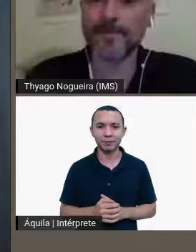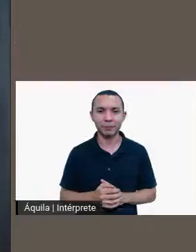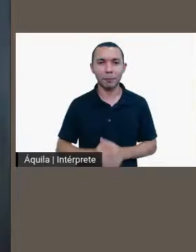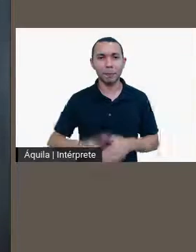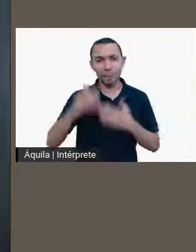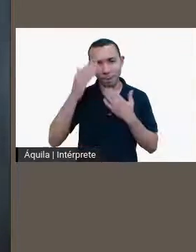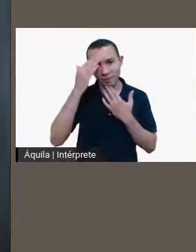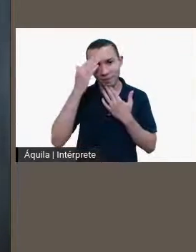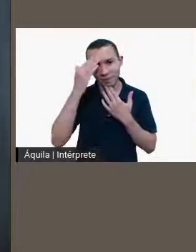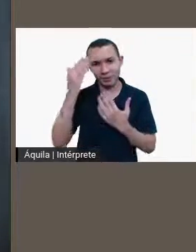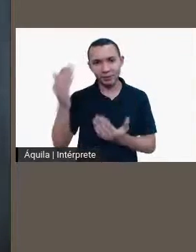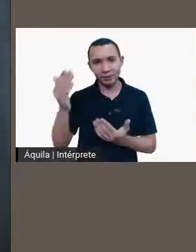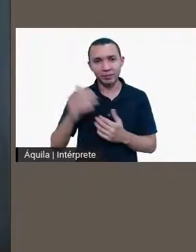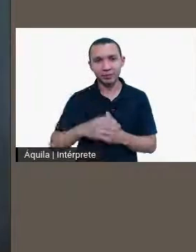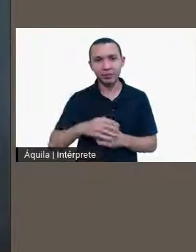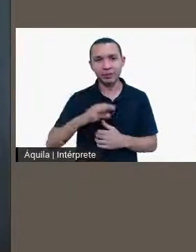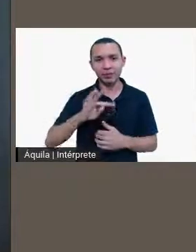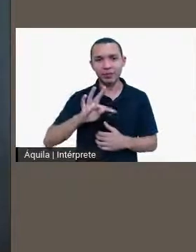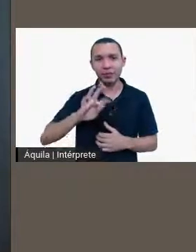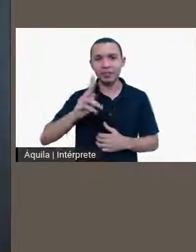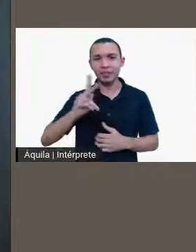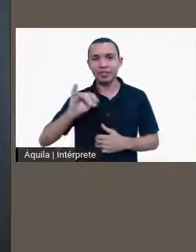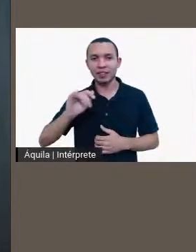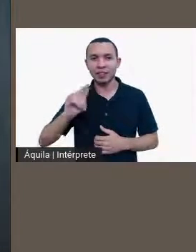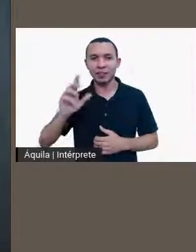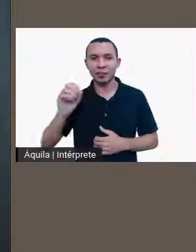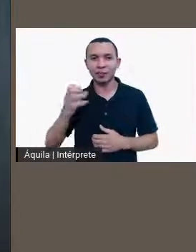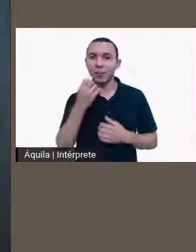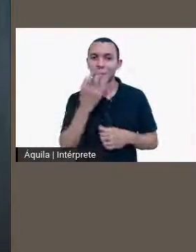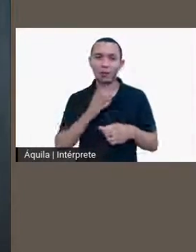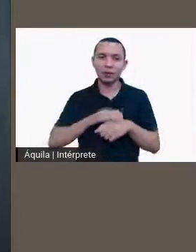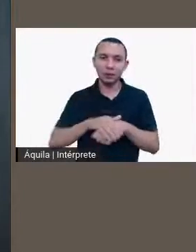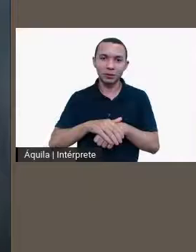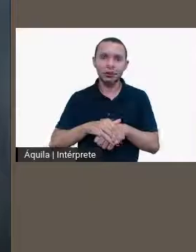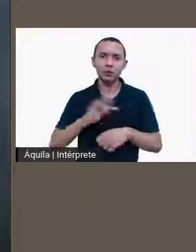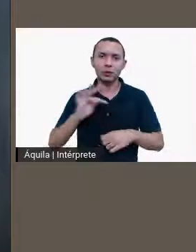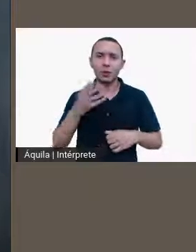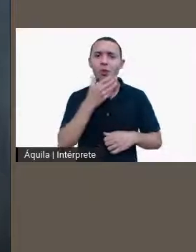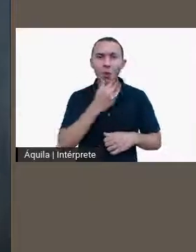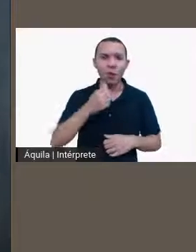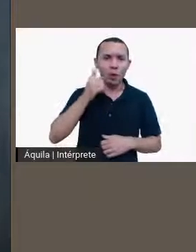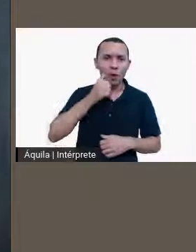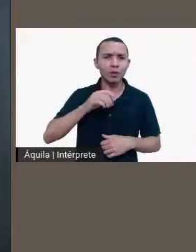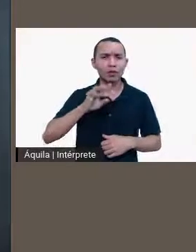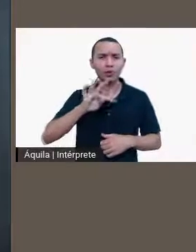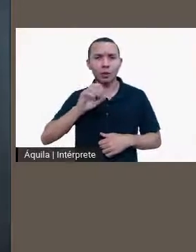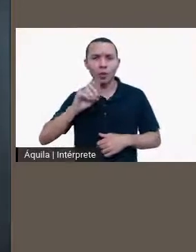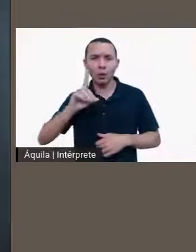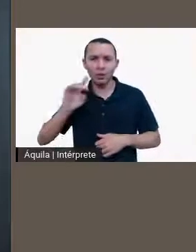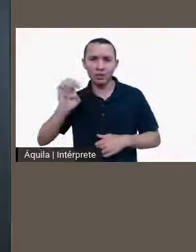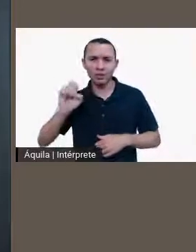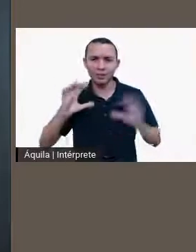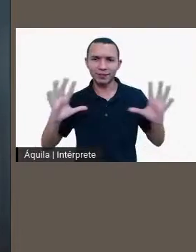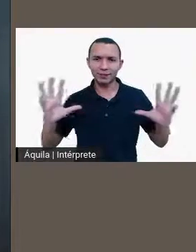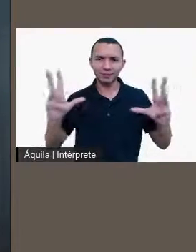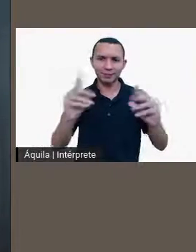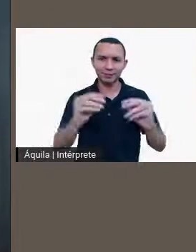Obrigado, Tiago. Boa noite a todas, todos e todes. Vou começar,